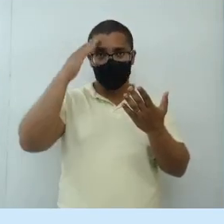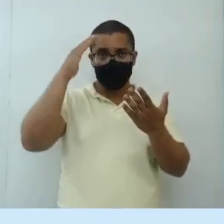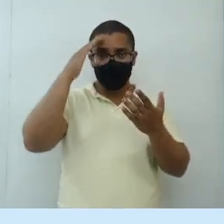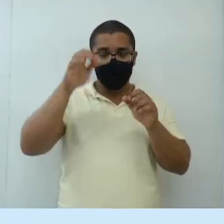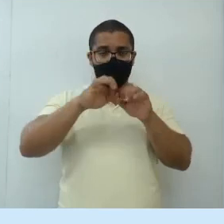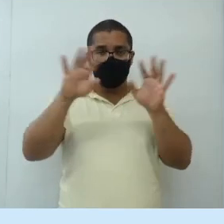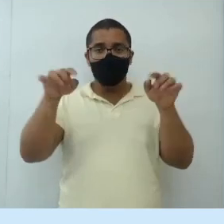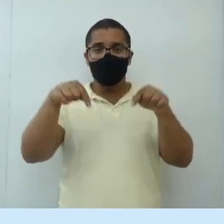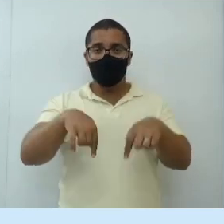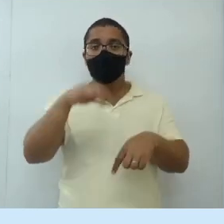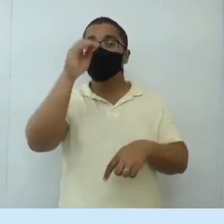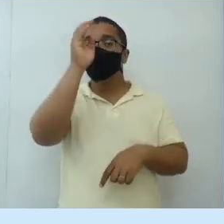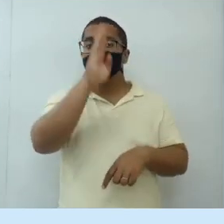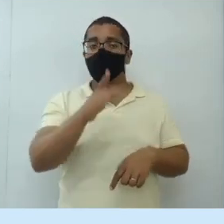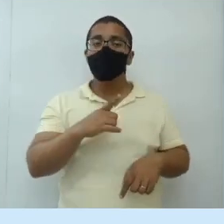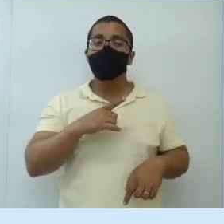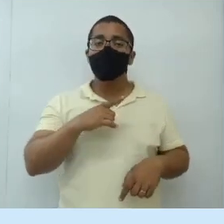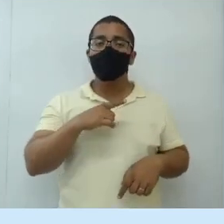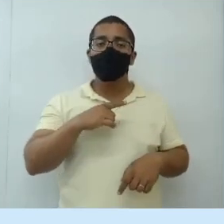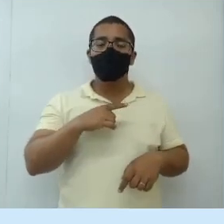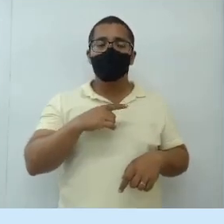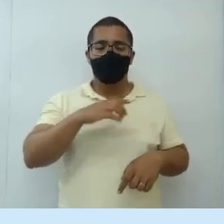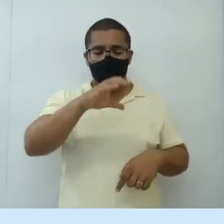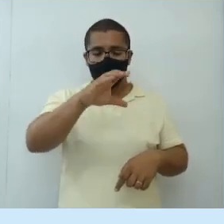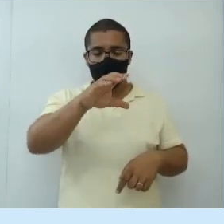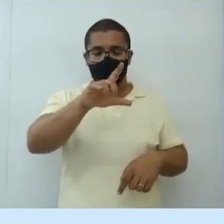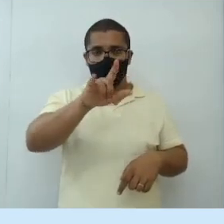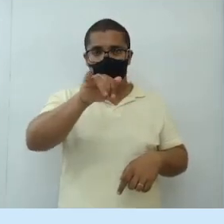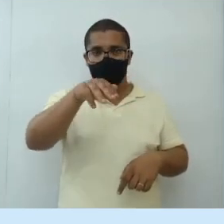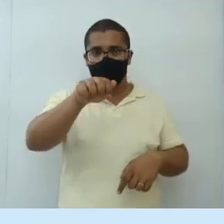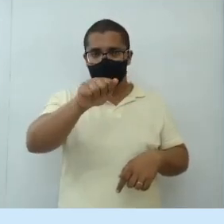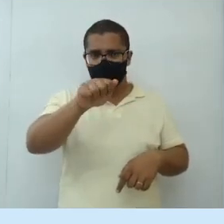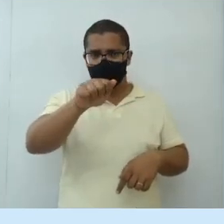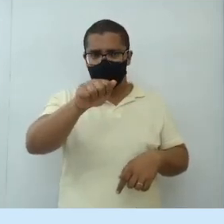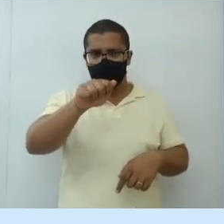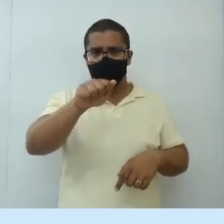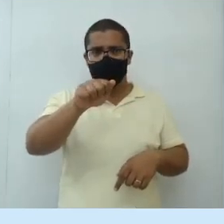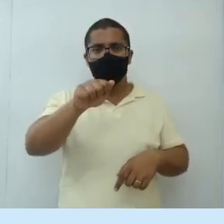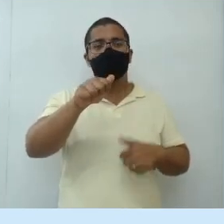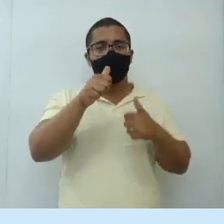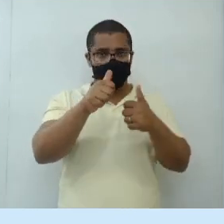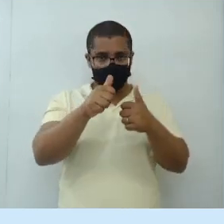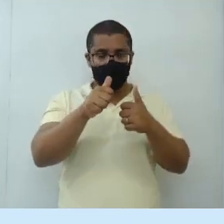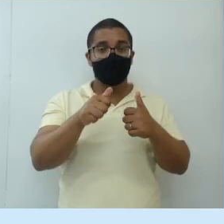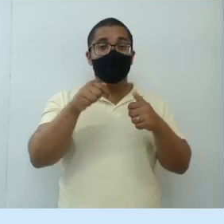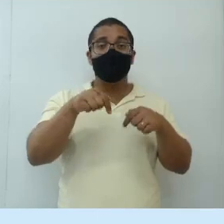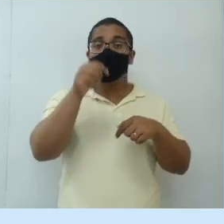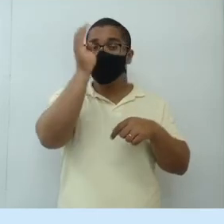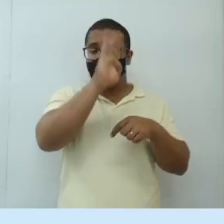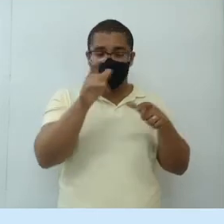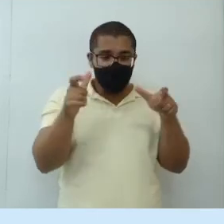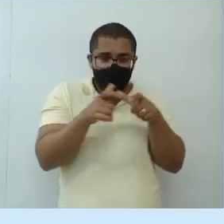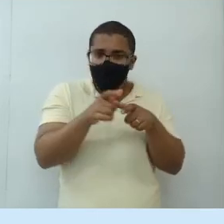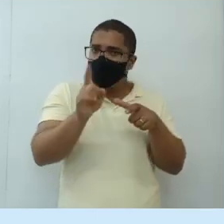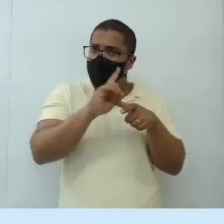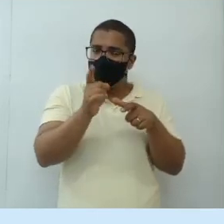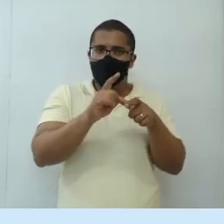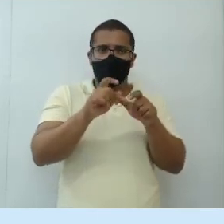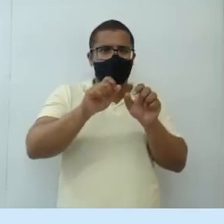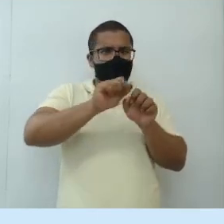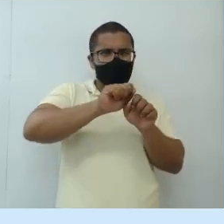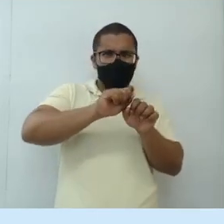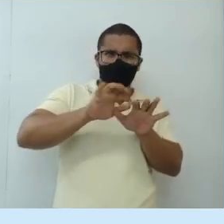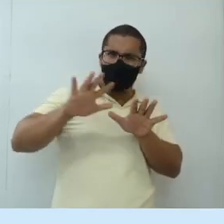que nosso pai nosso país é um país que tem uma extensão territorial muito grande então faz que ele ocupa